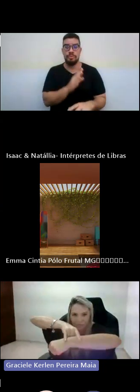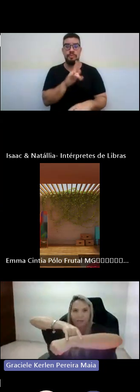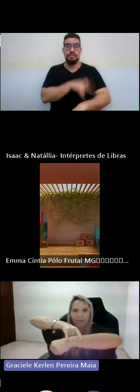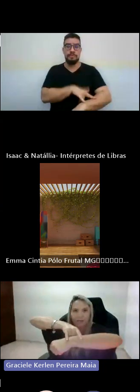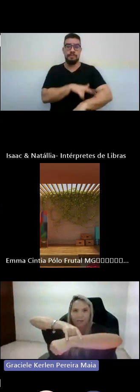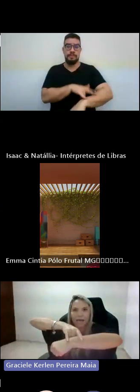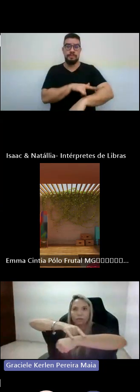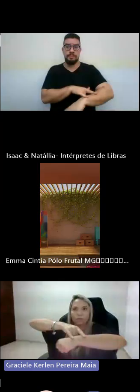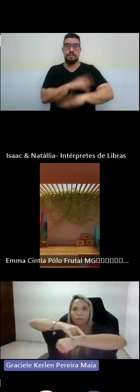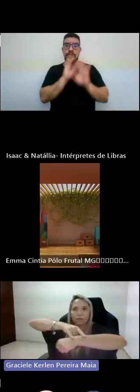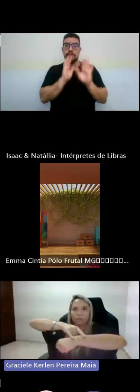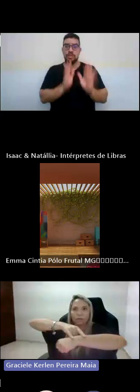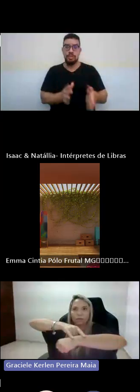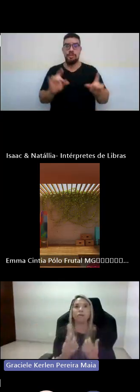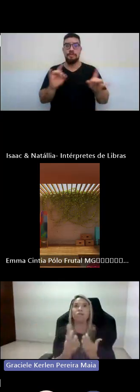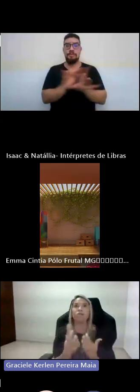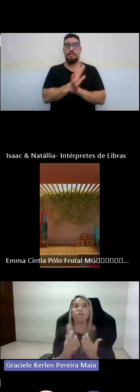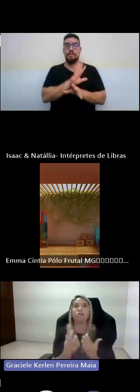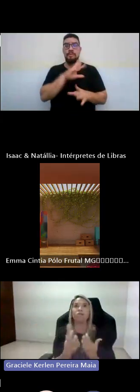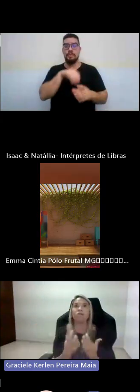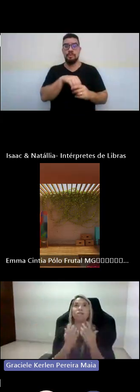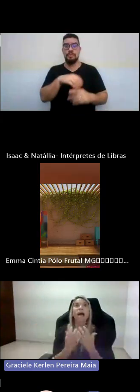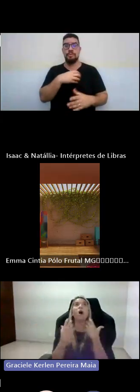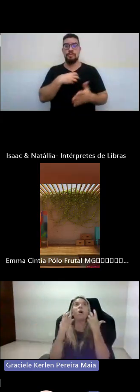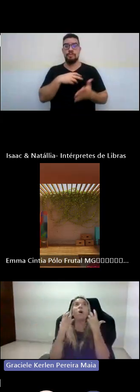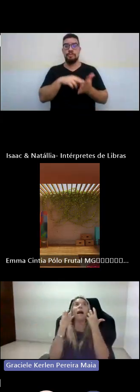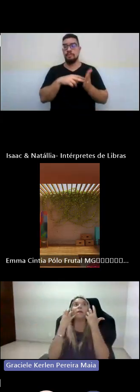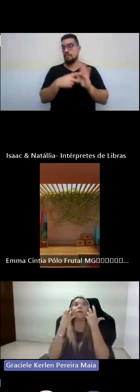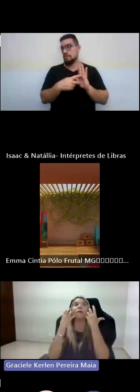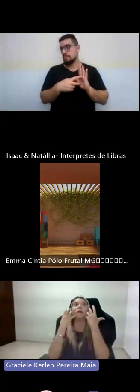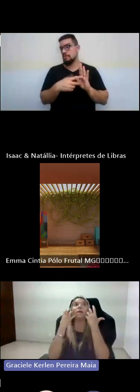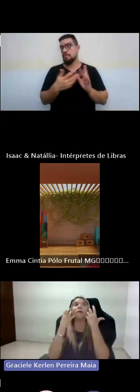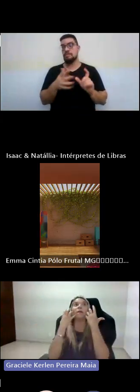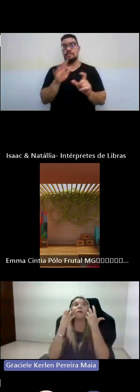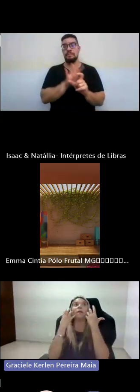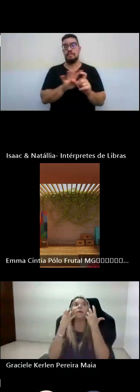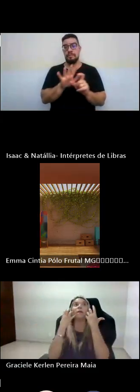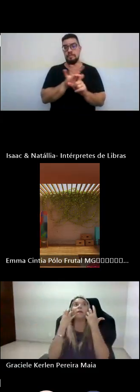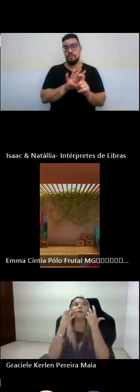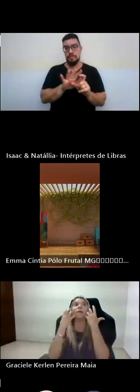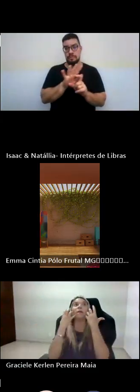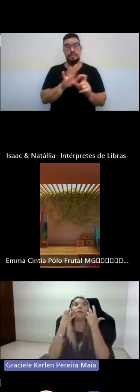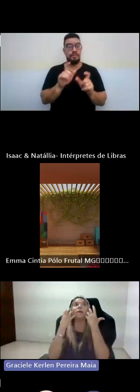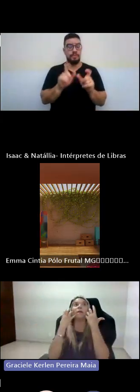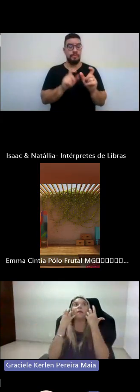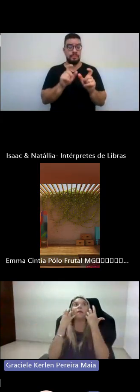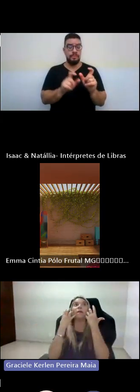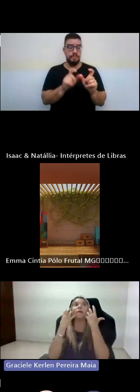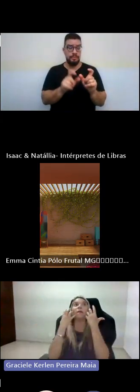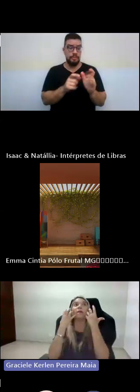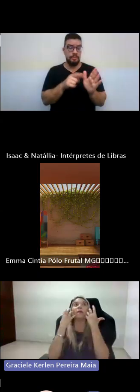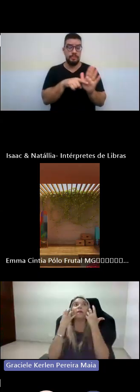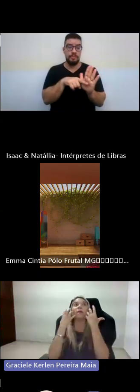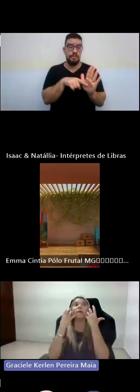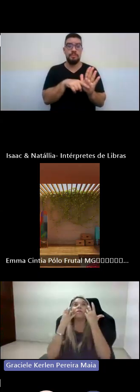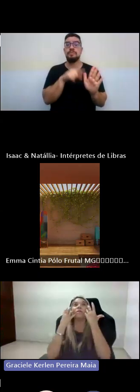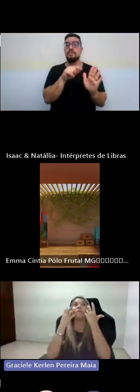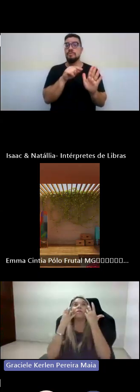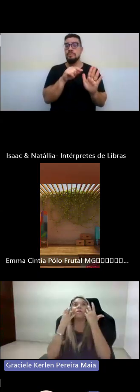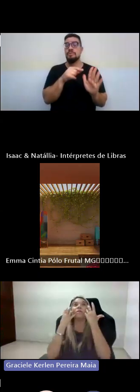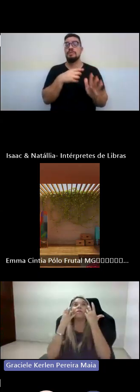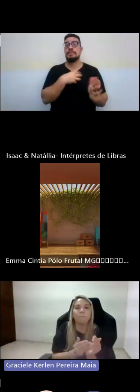o significado, tá certo? Então, a morfologia estuda já aquilo que já tem o significado, não